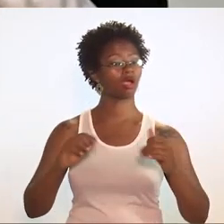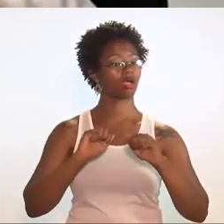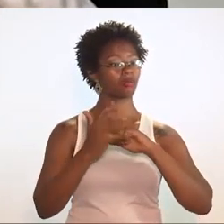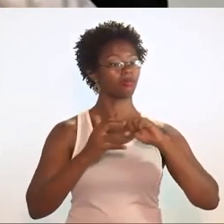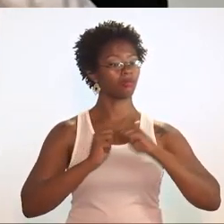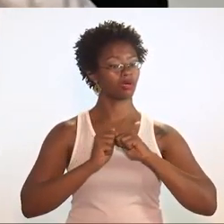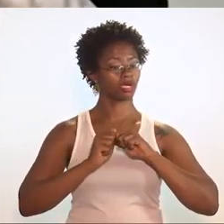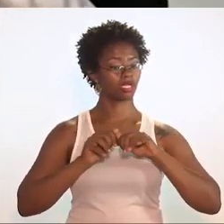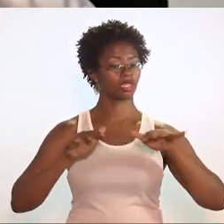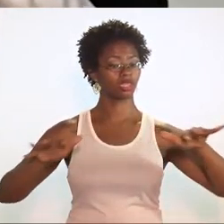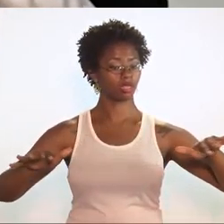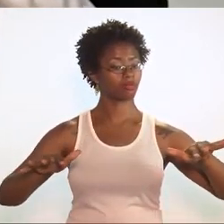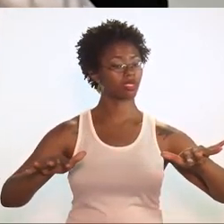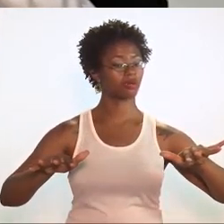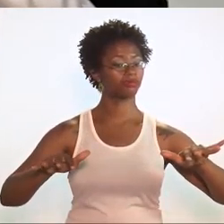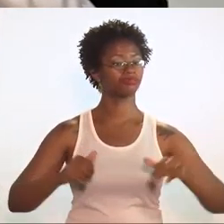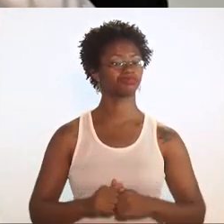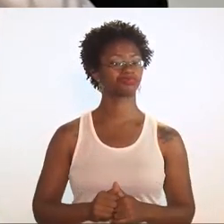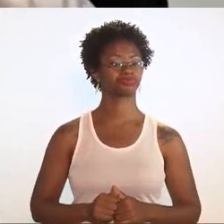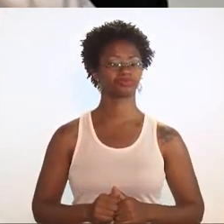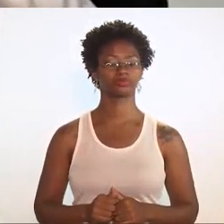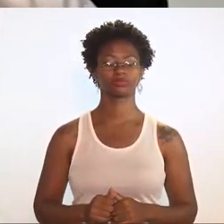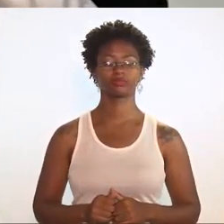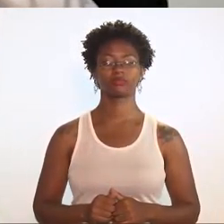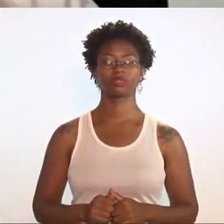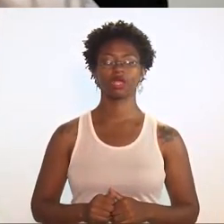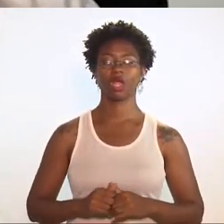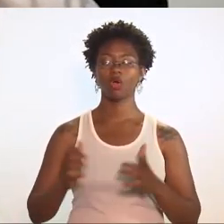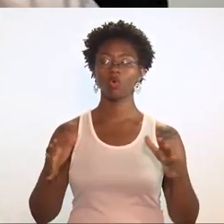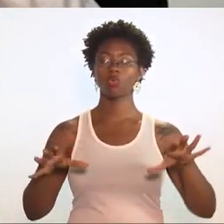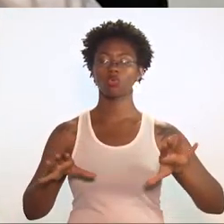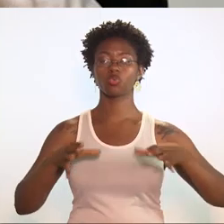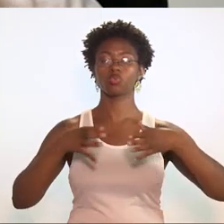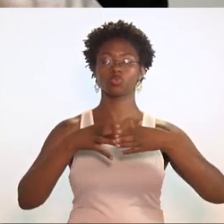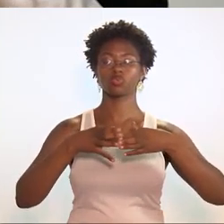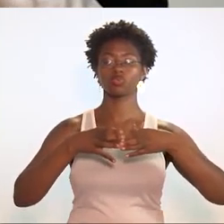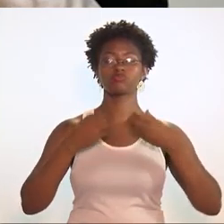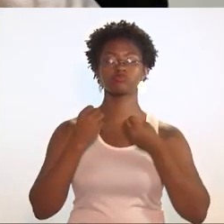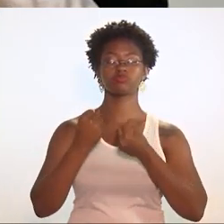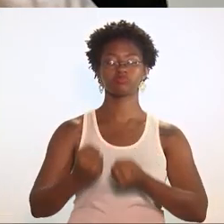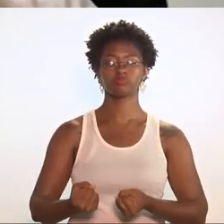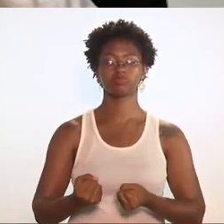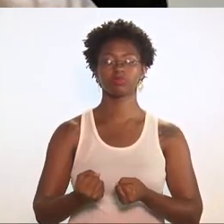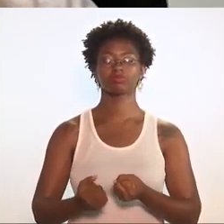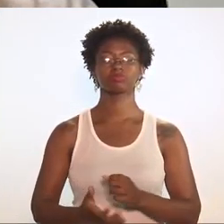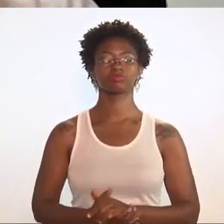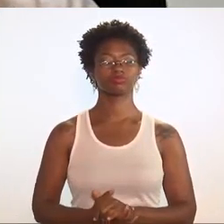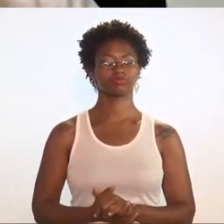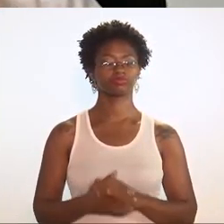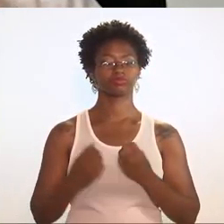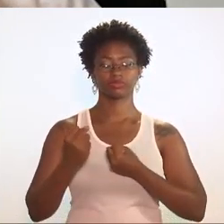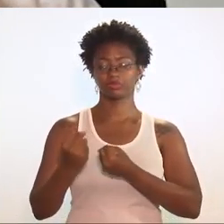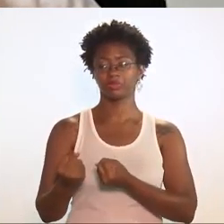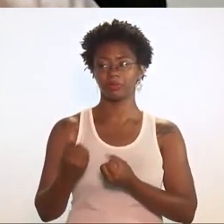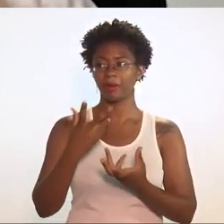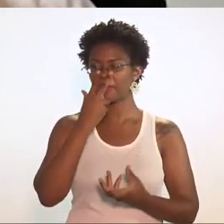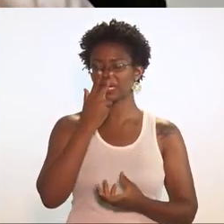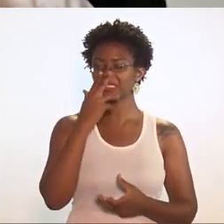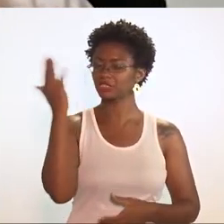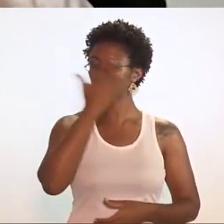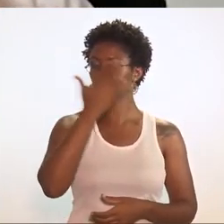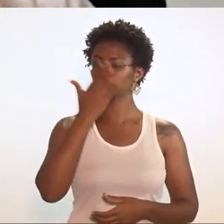Oberim Olodum, Mulheres Olodum, e voltado especificamente para o público feminino, que é um